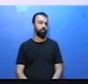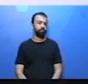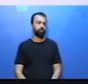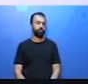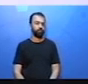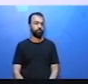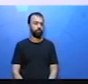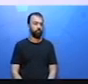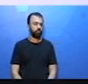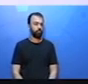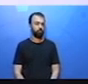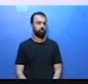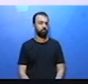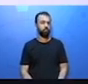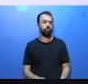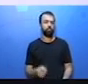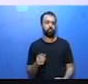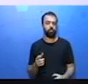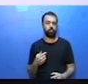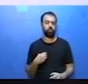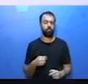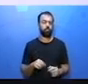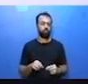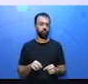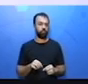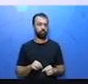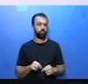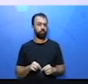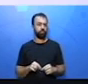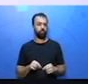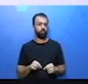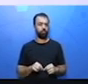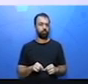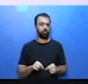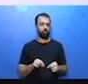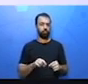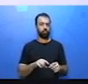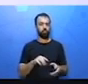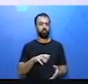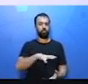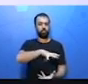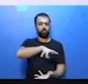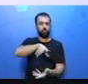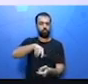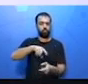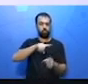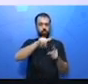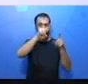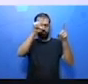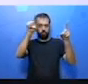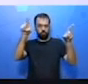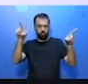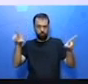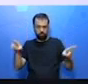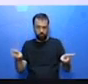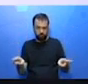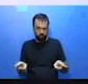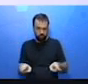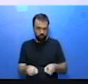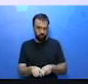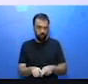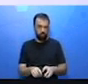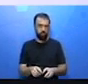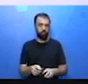3,14. Agora, se eu pegar, medir o comprimento do planeta Terra, dividir pelo diâmetro do planeta